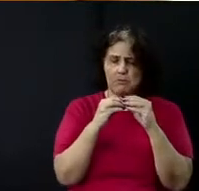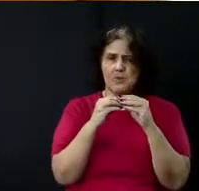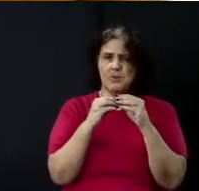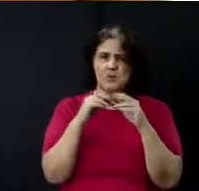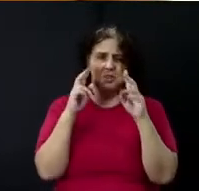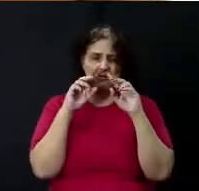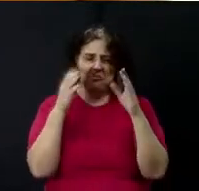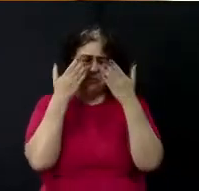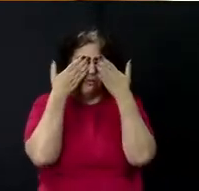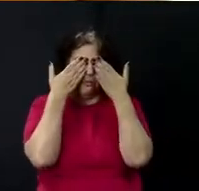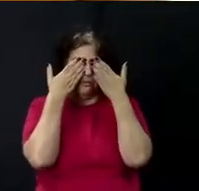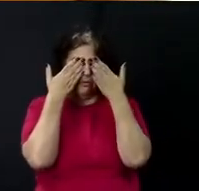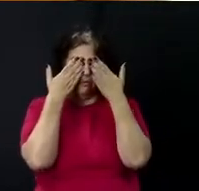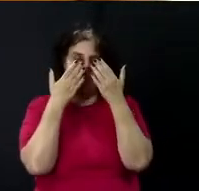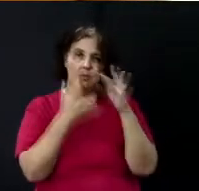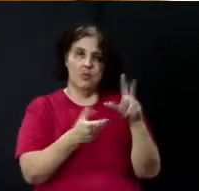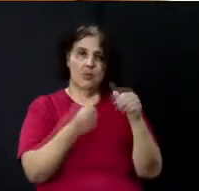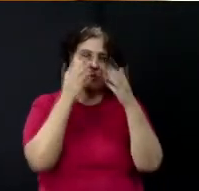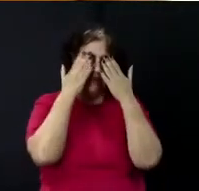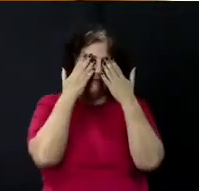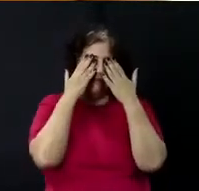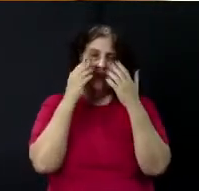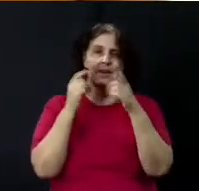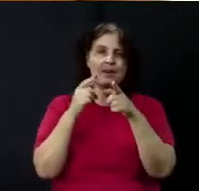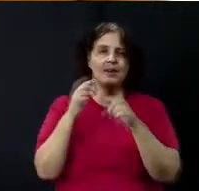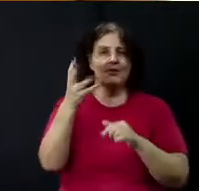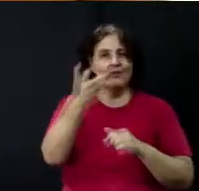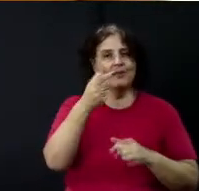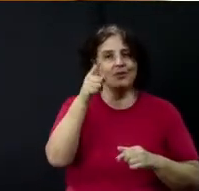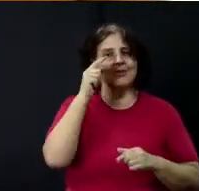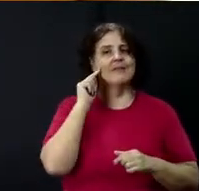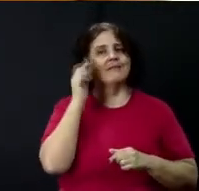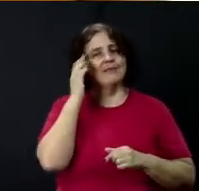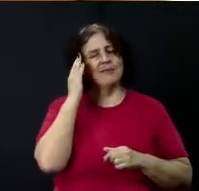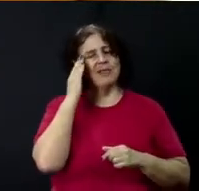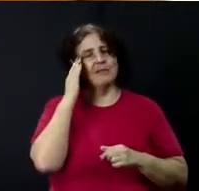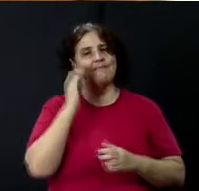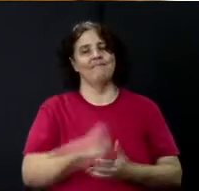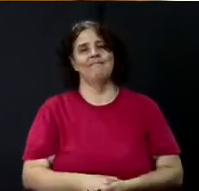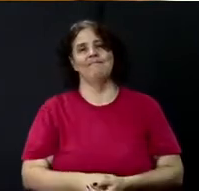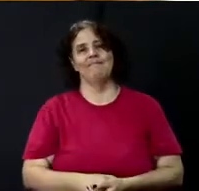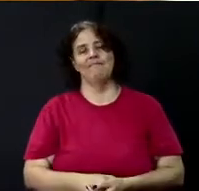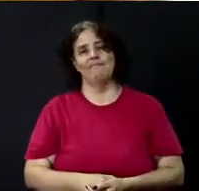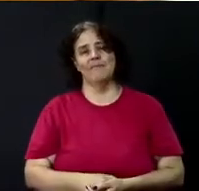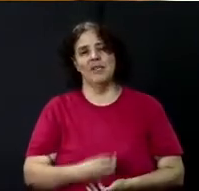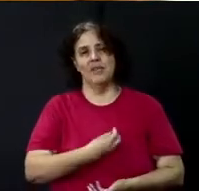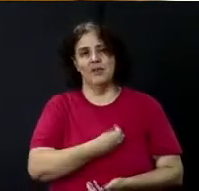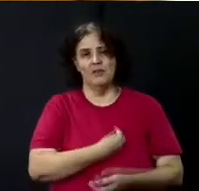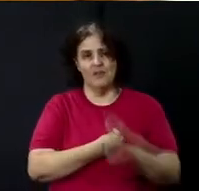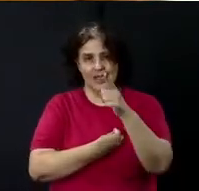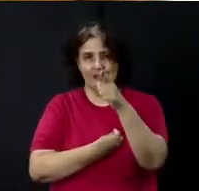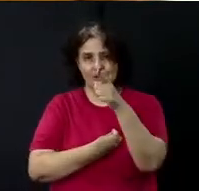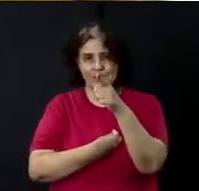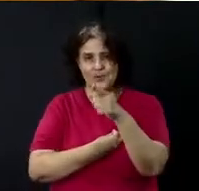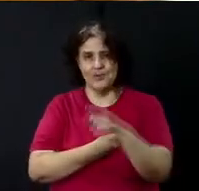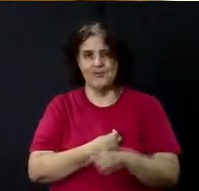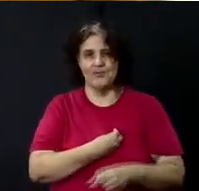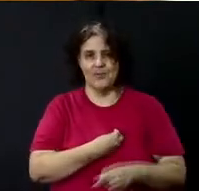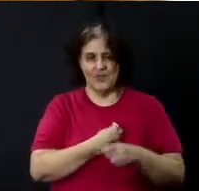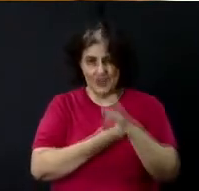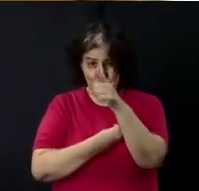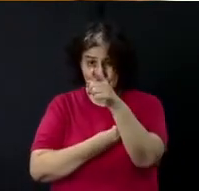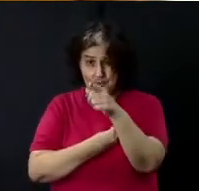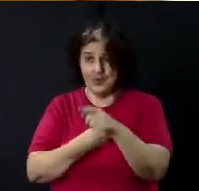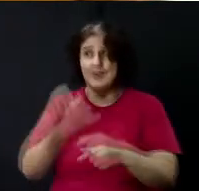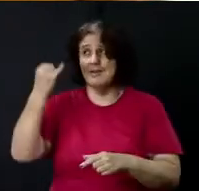vê? Quero te convidar a refletir nisso. Pense, sua vida é importante para Deus. Se você já é